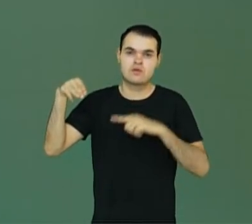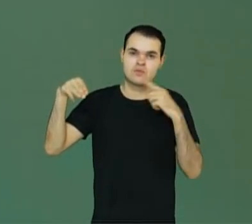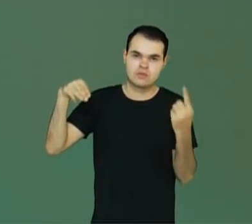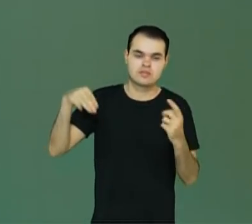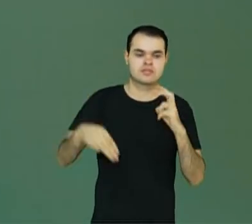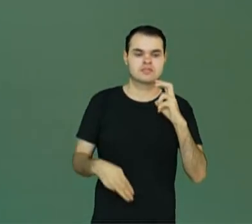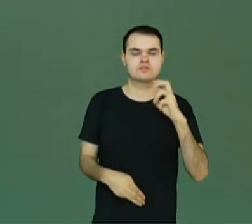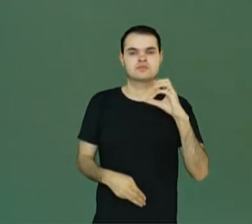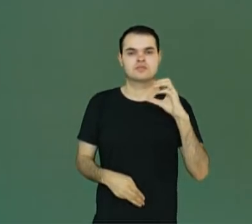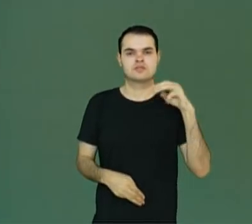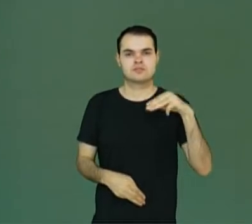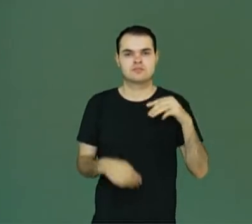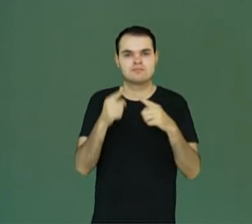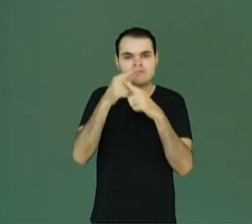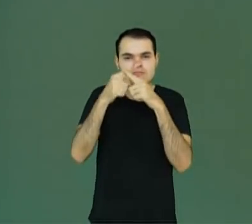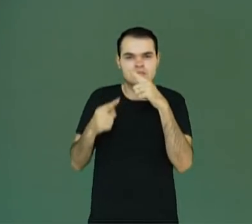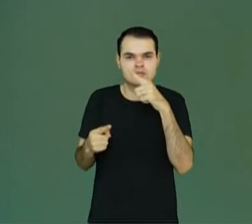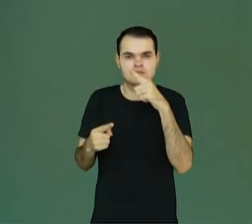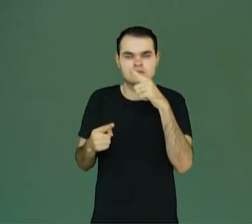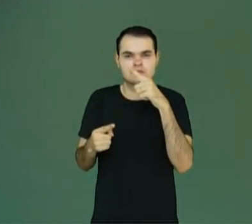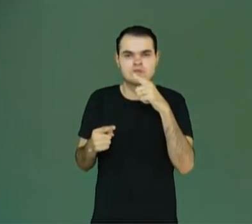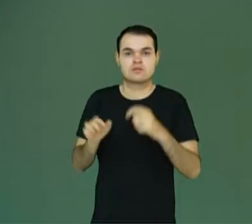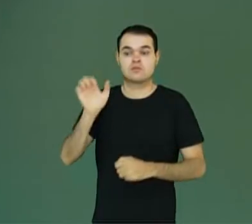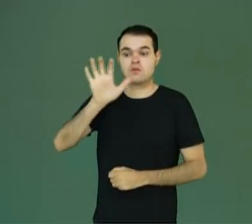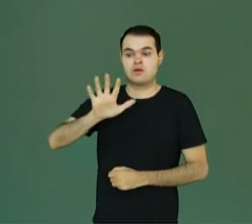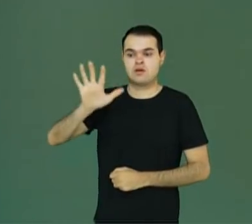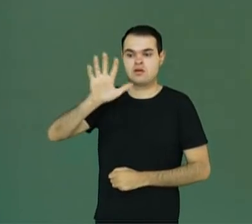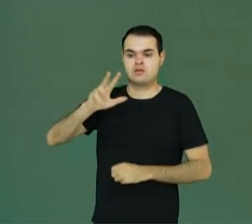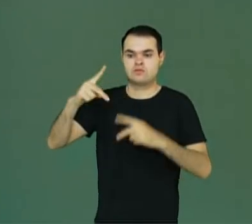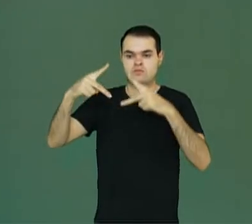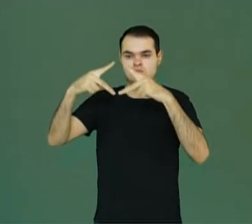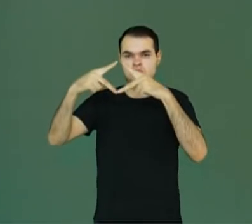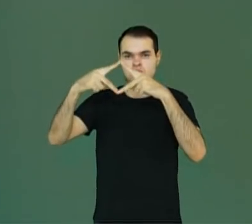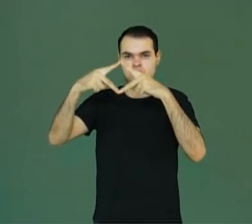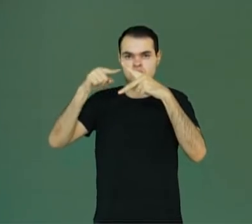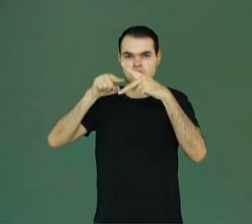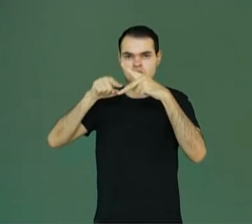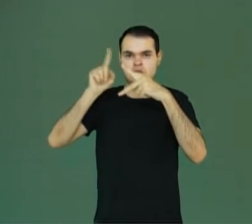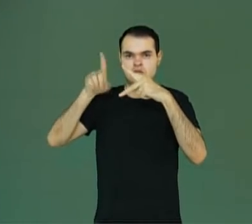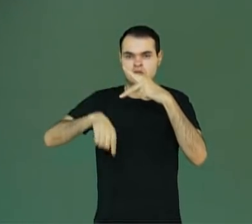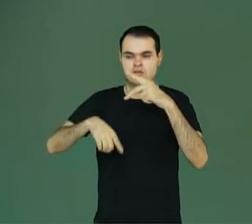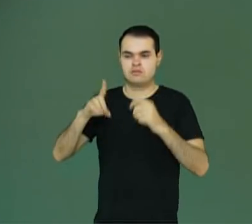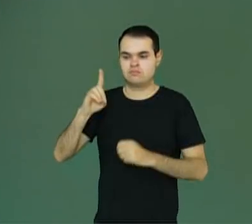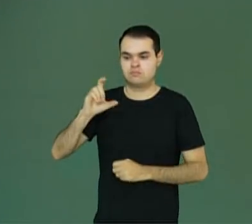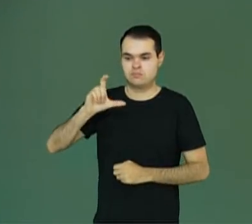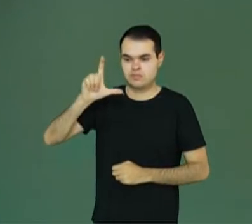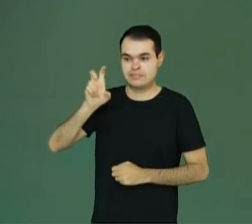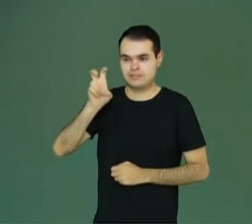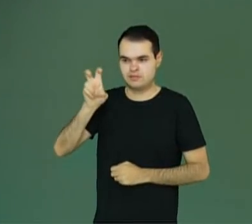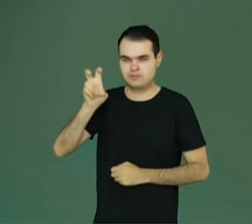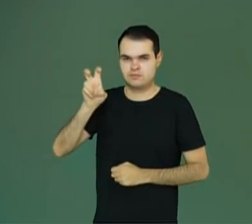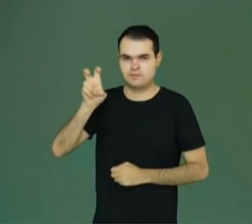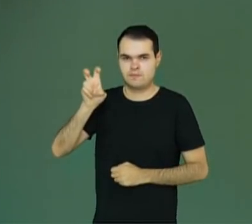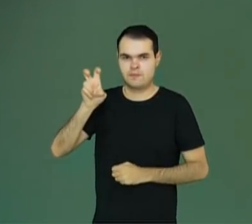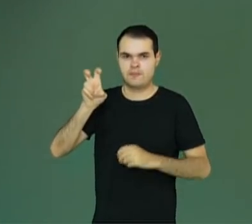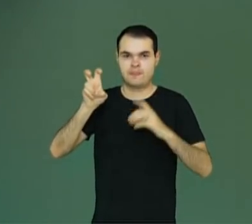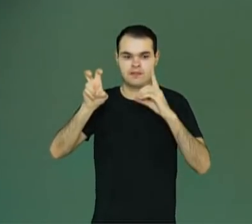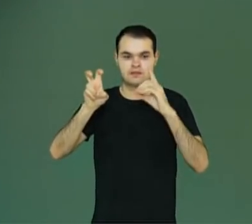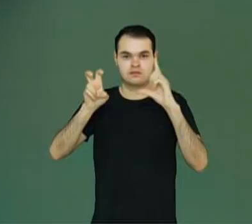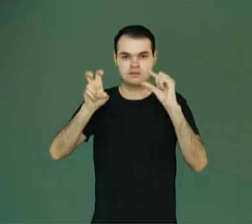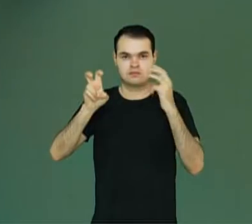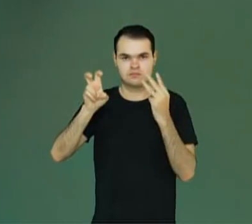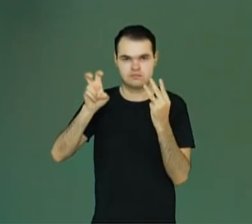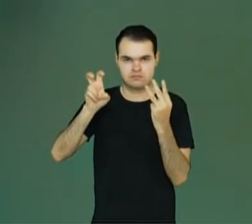5 centímetros. Então, a área do losango vai virar o quê? Diagonal maior, 5 centímetros. Diagonal menor,